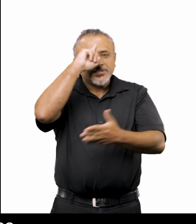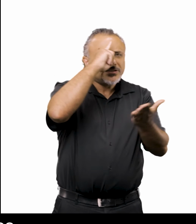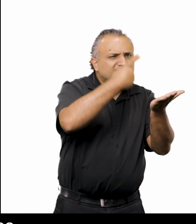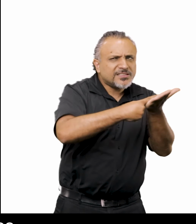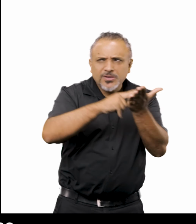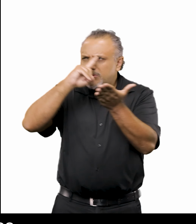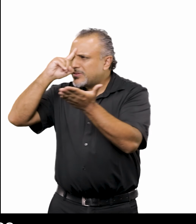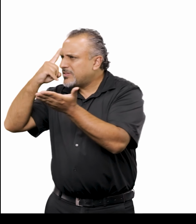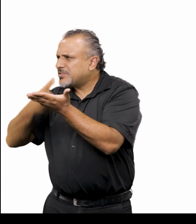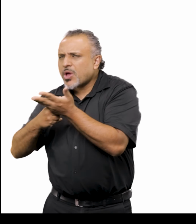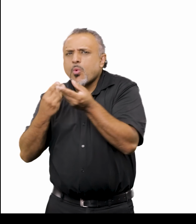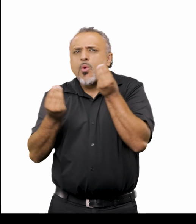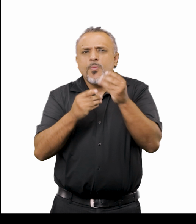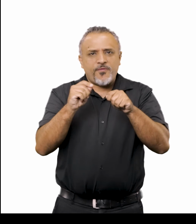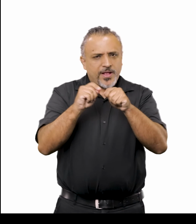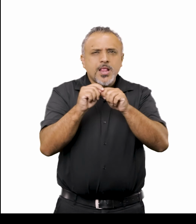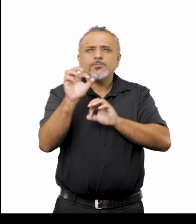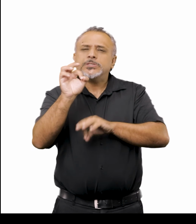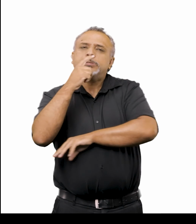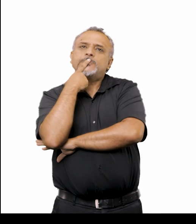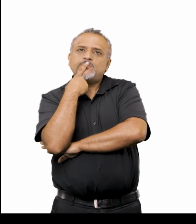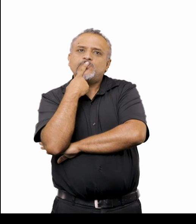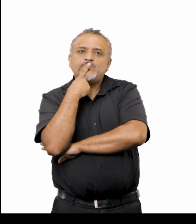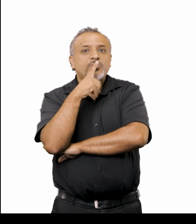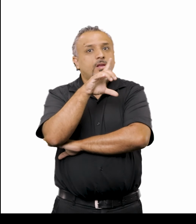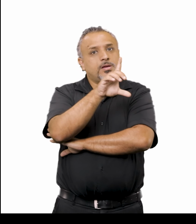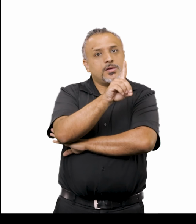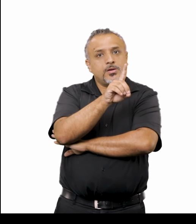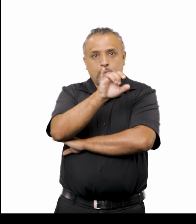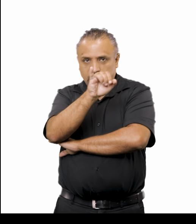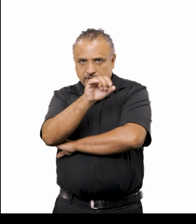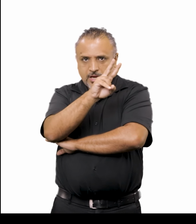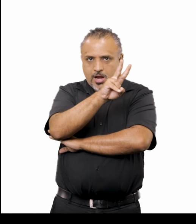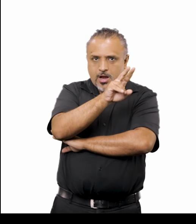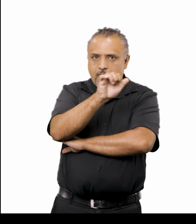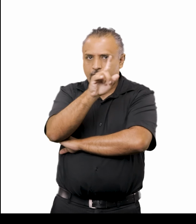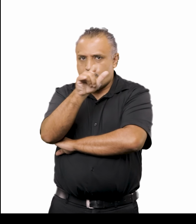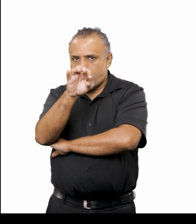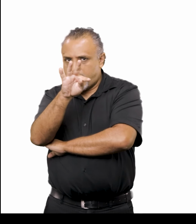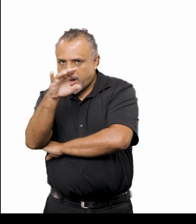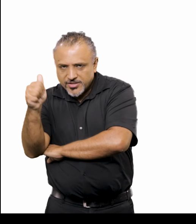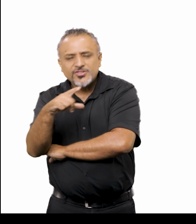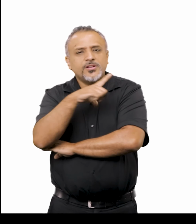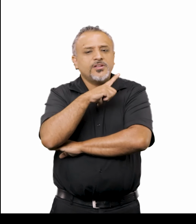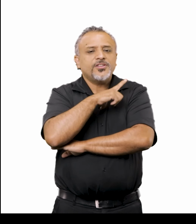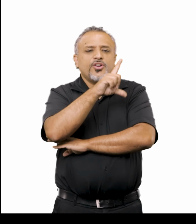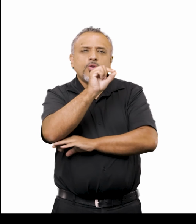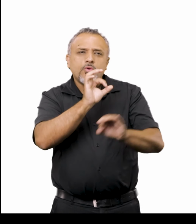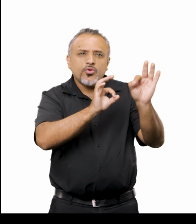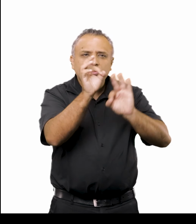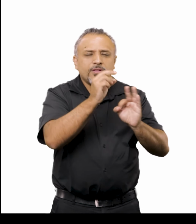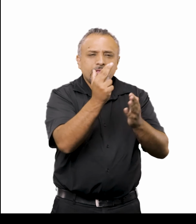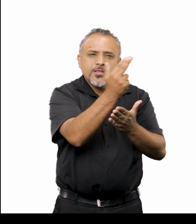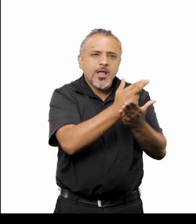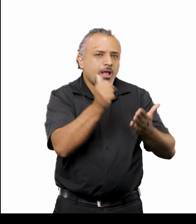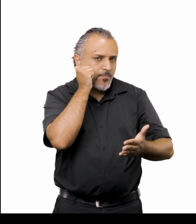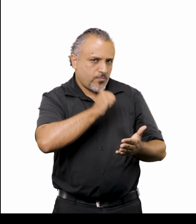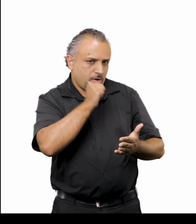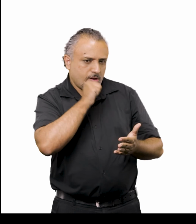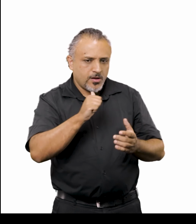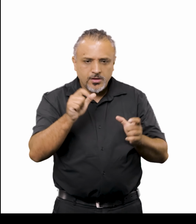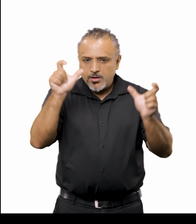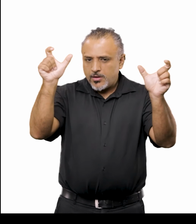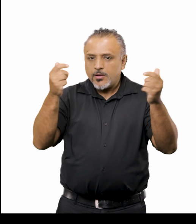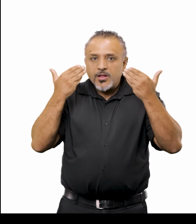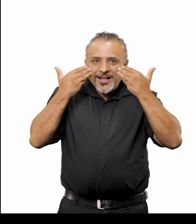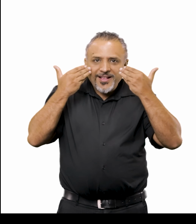decisões tomadas pelo artista ao executar a pintura. De Cavalcanti reorganizou a posição das moças na imagem, mantendo apenas